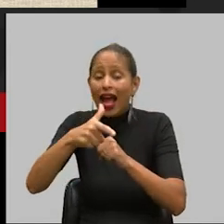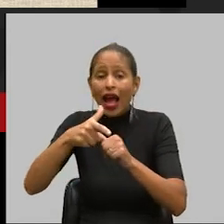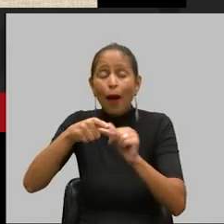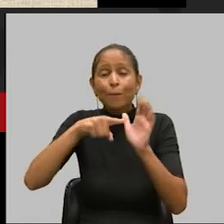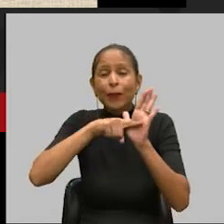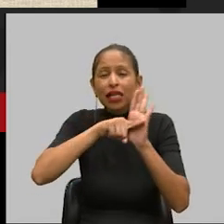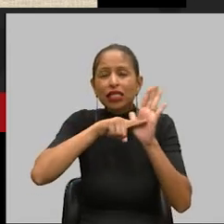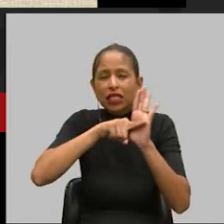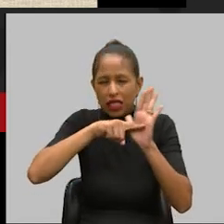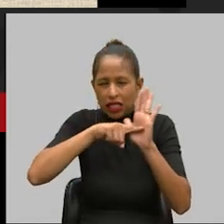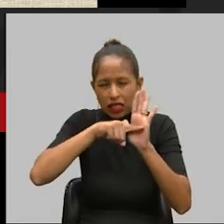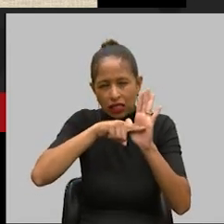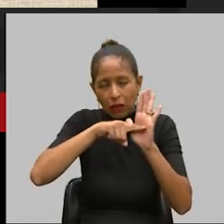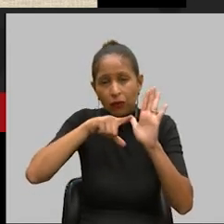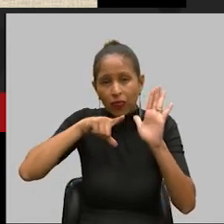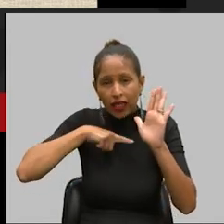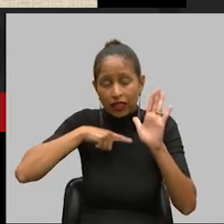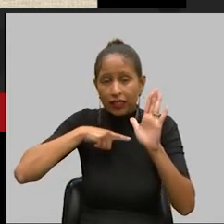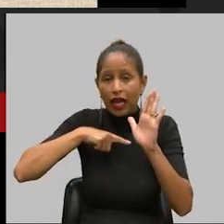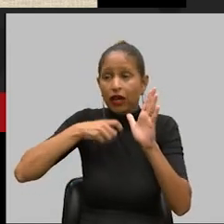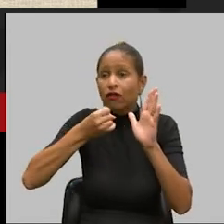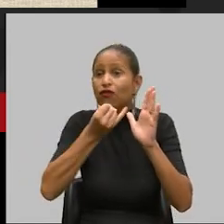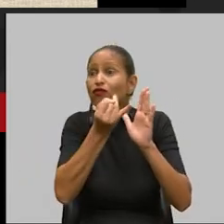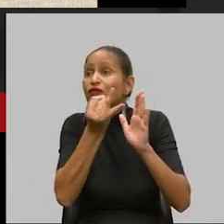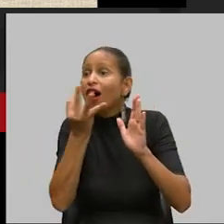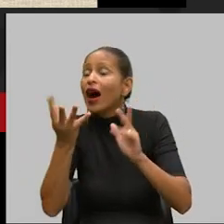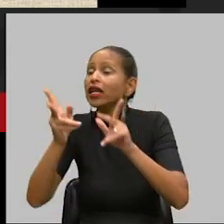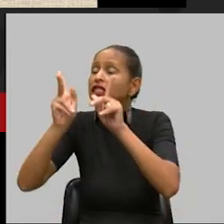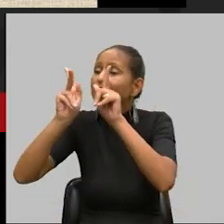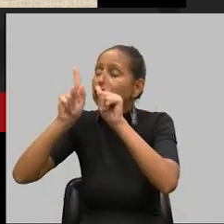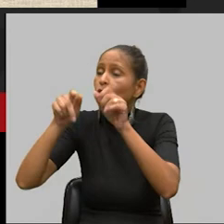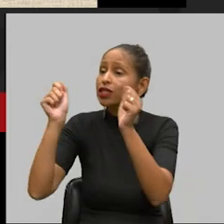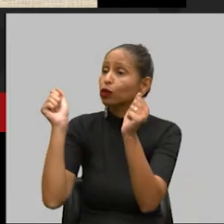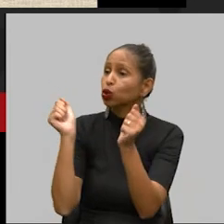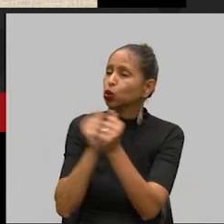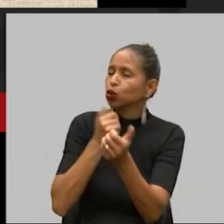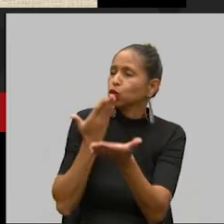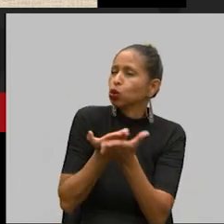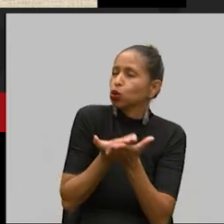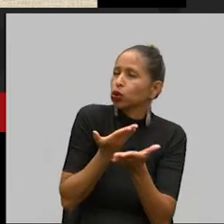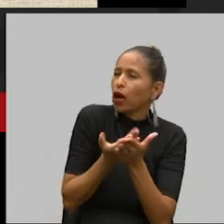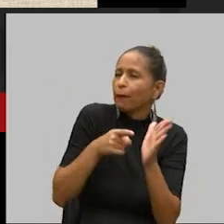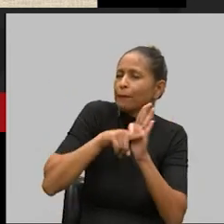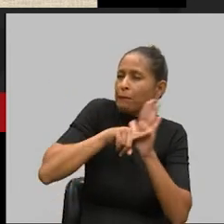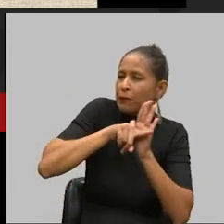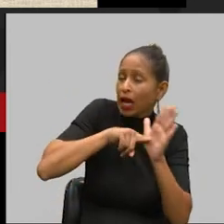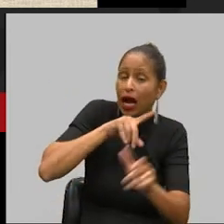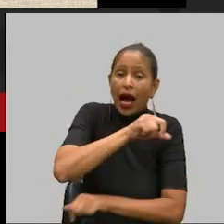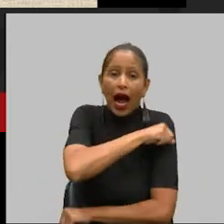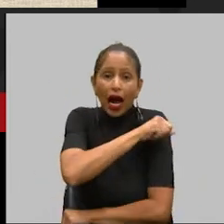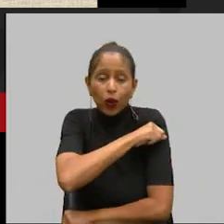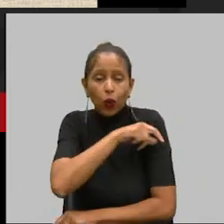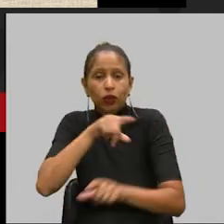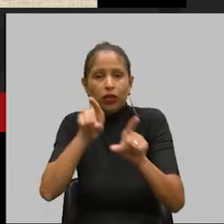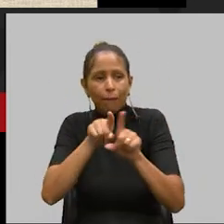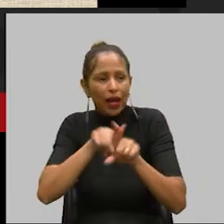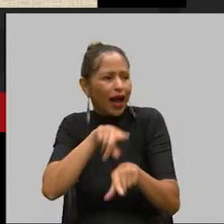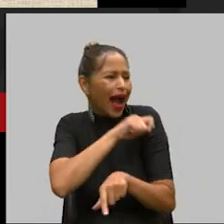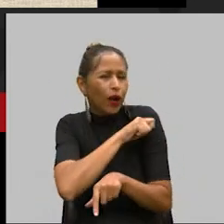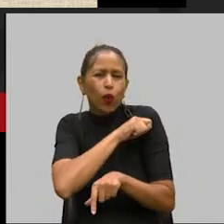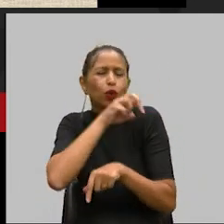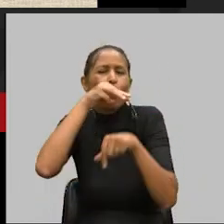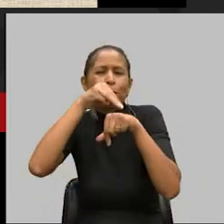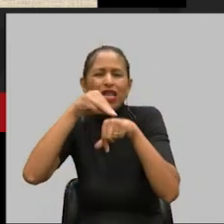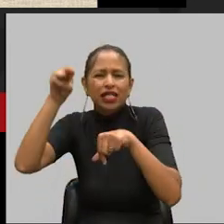que a gente tá construindo com muitas mãos várias pessoas estão lá estudando conosco os os alunos do lecampo os alunos do mestrado